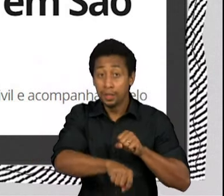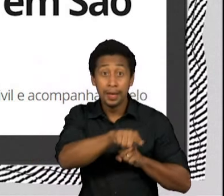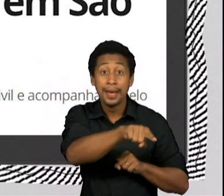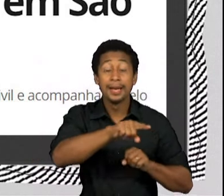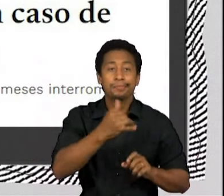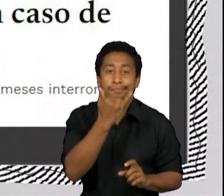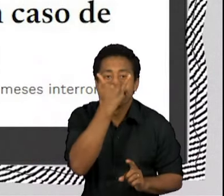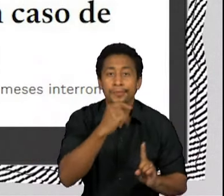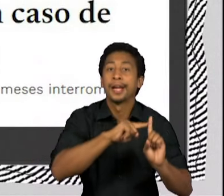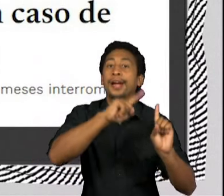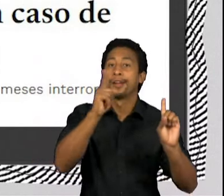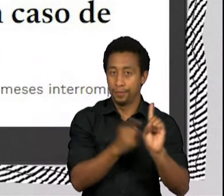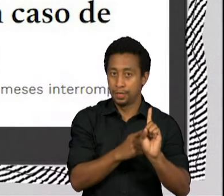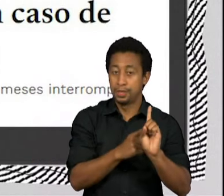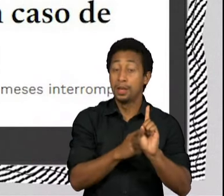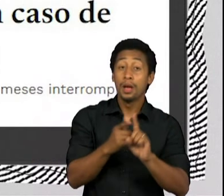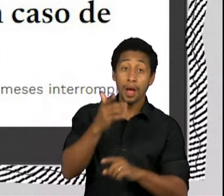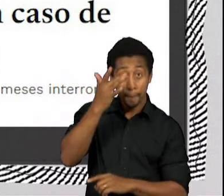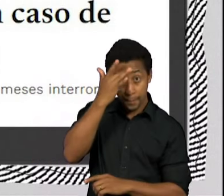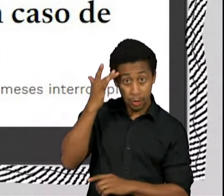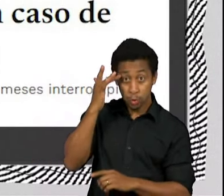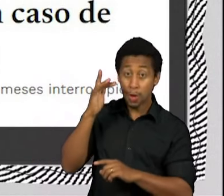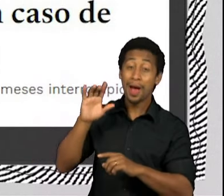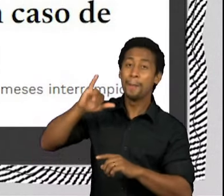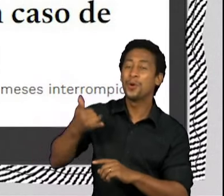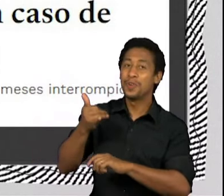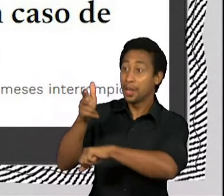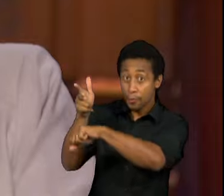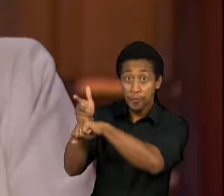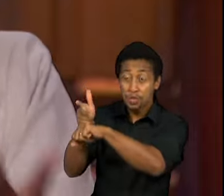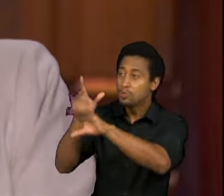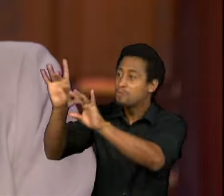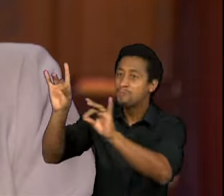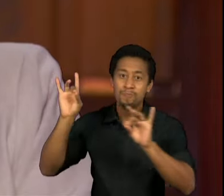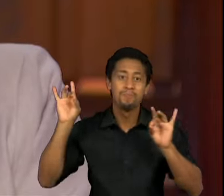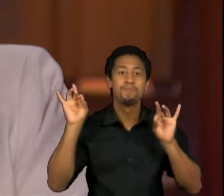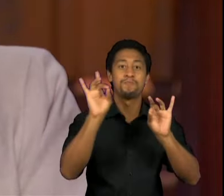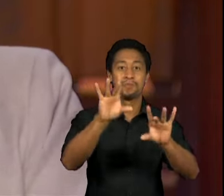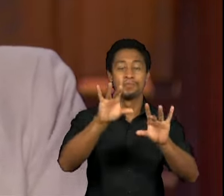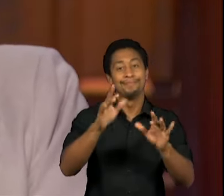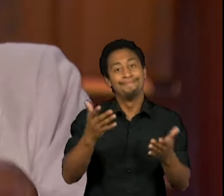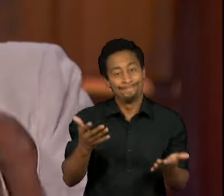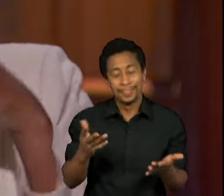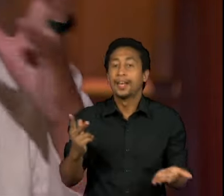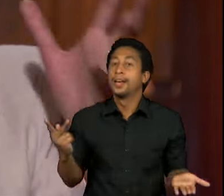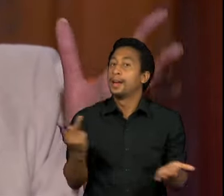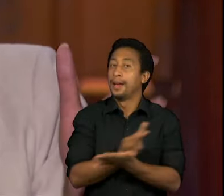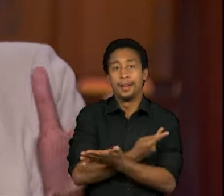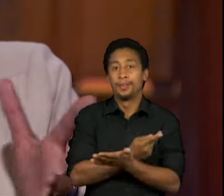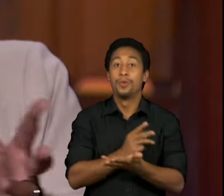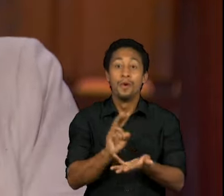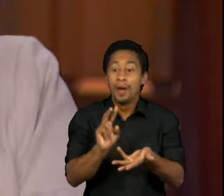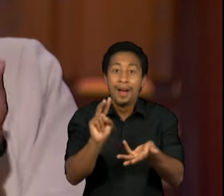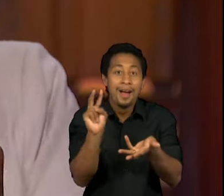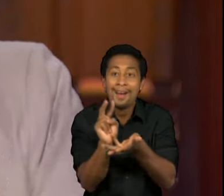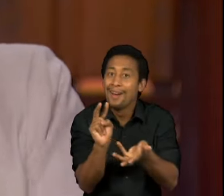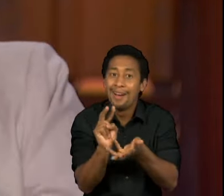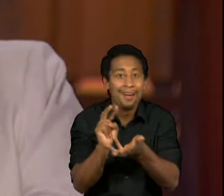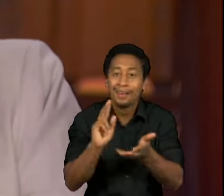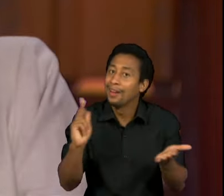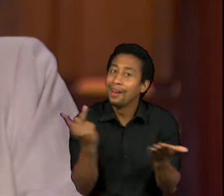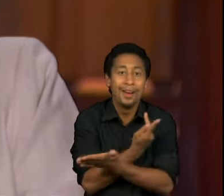faz um vídeo expondo o nome da garotinha que é crime a fim o estatuto da criança adolescente várias pessoas